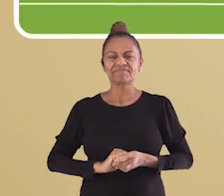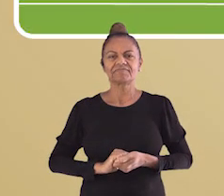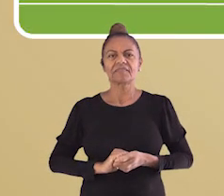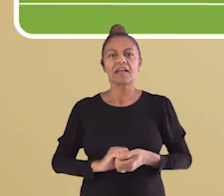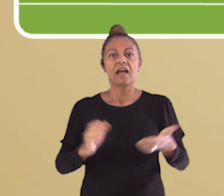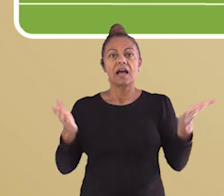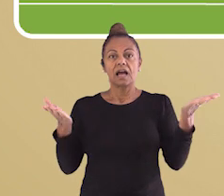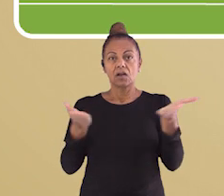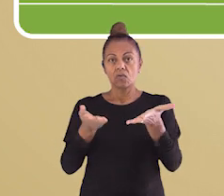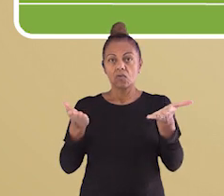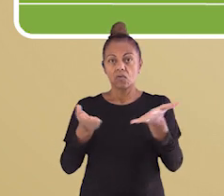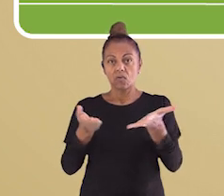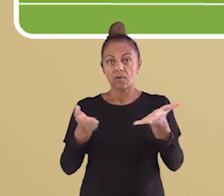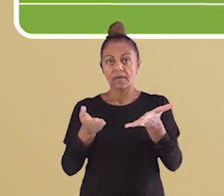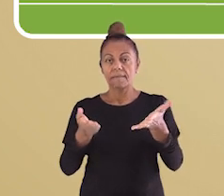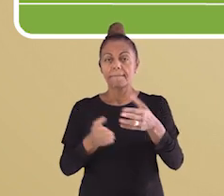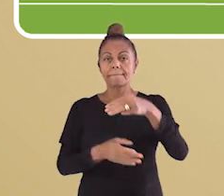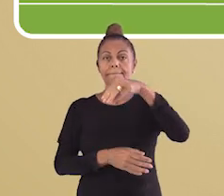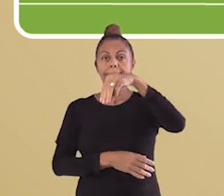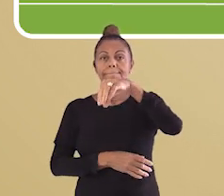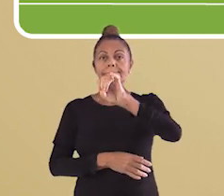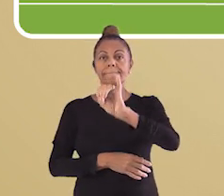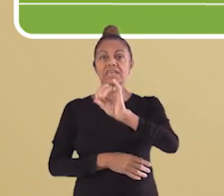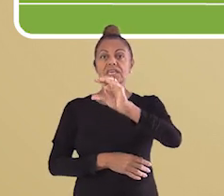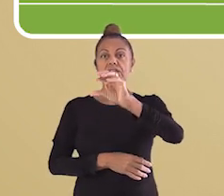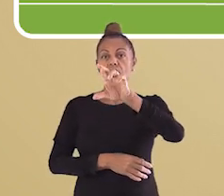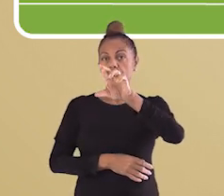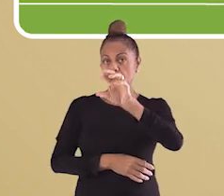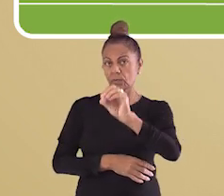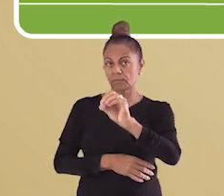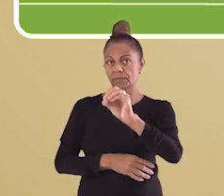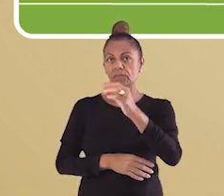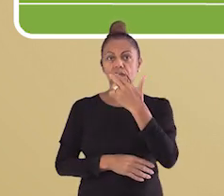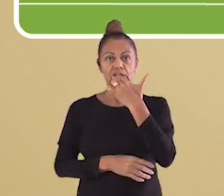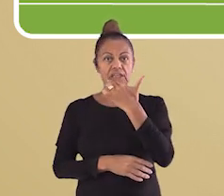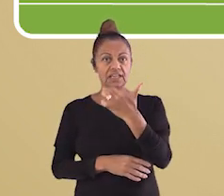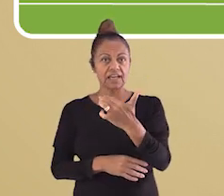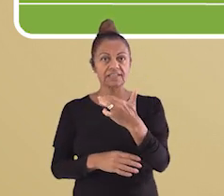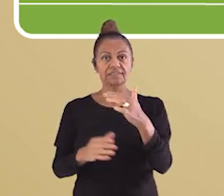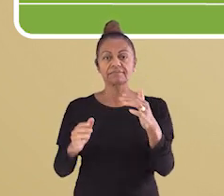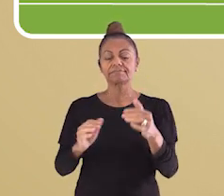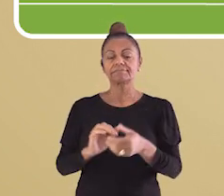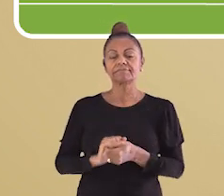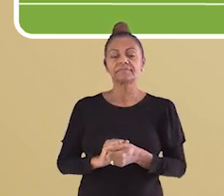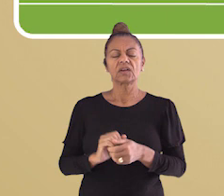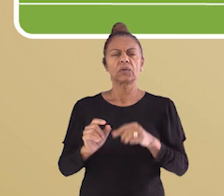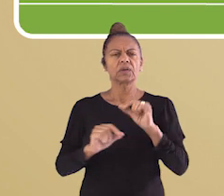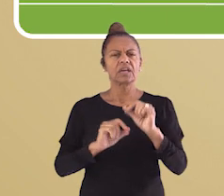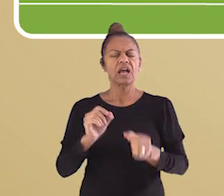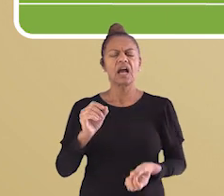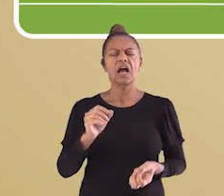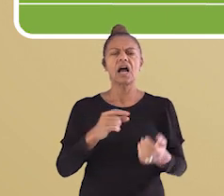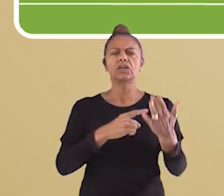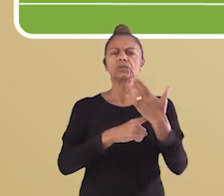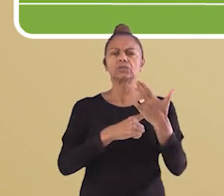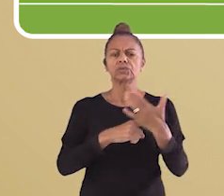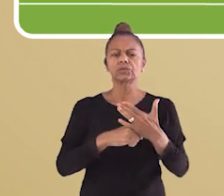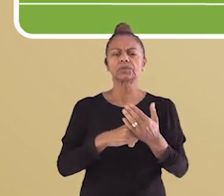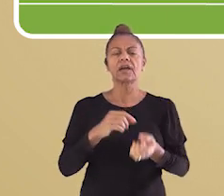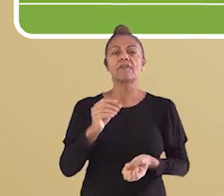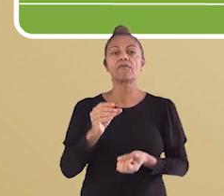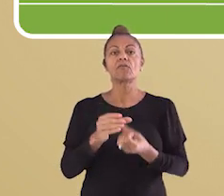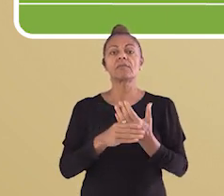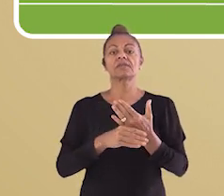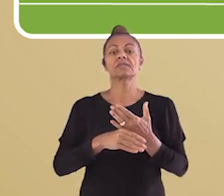com os micronutrientes e sais minerais. Possuem variadas funções, pessoal. Eles atuam na formação de tecido, como os ossos e